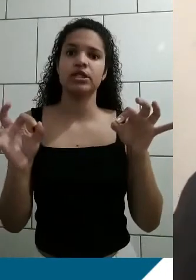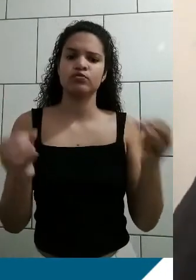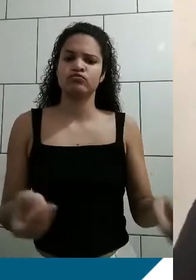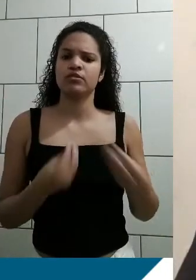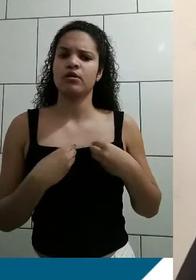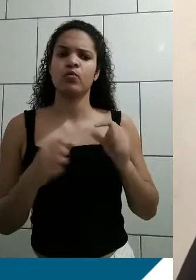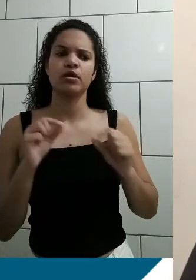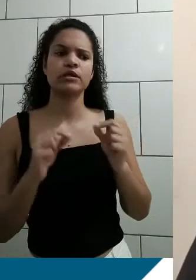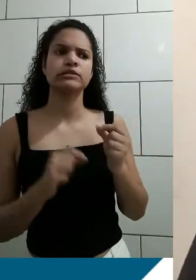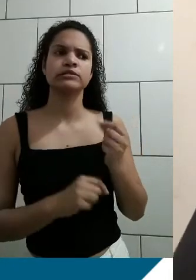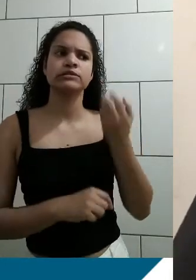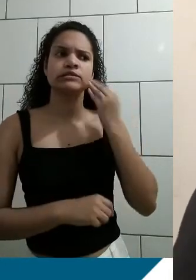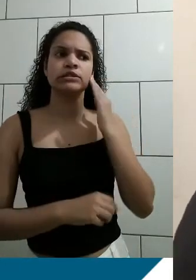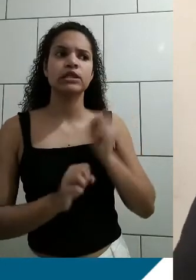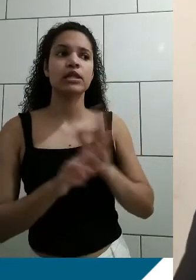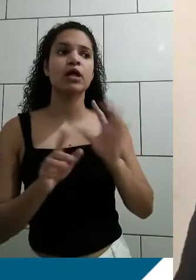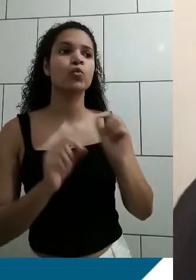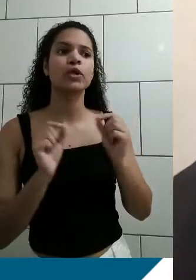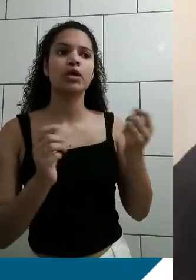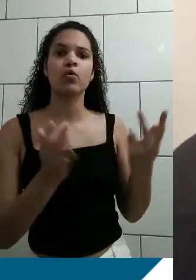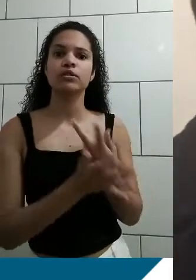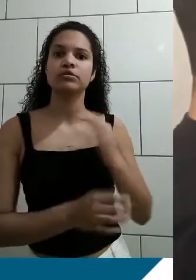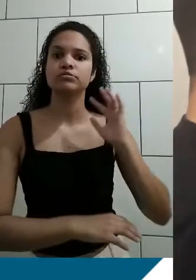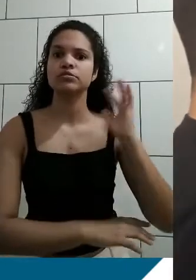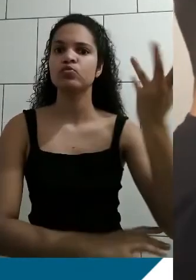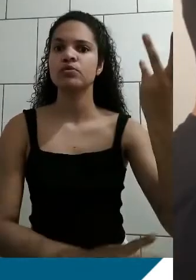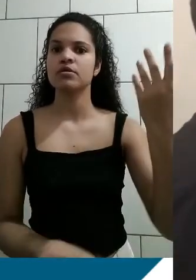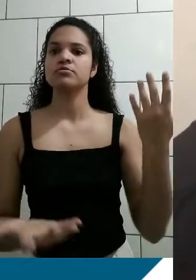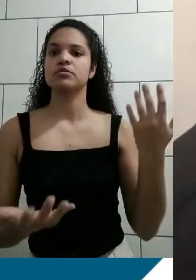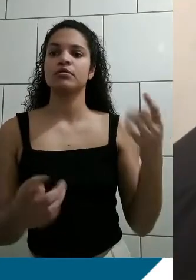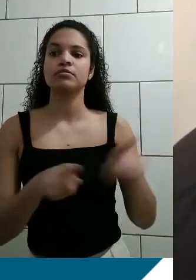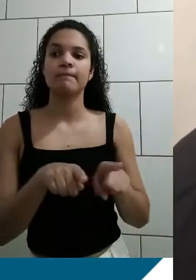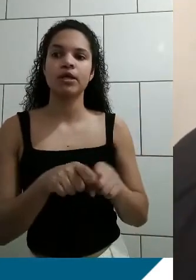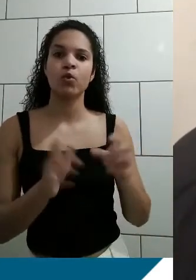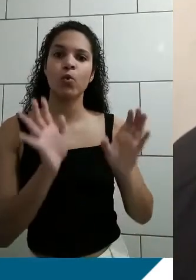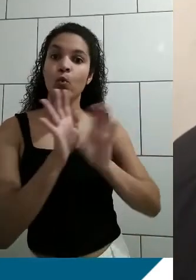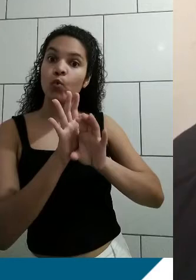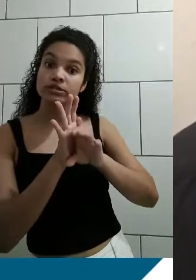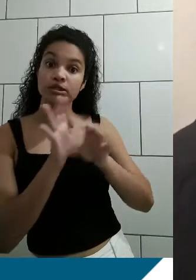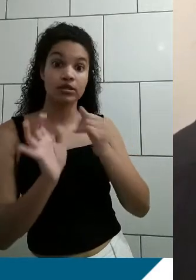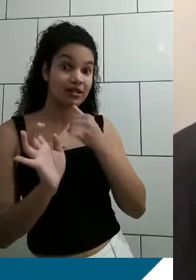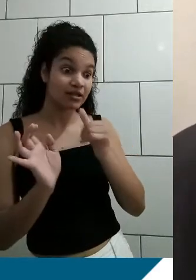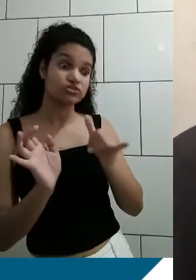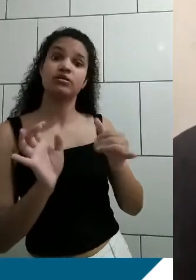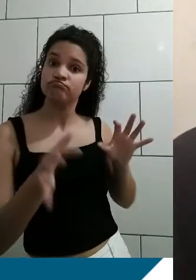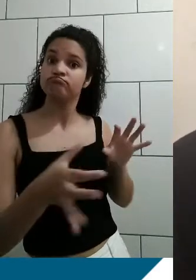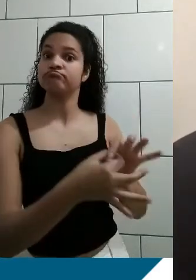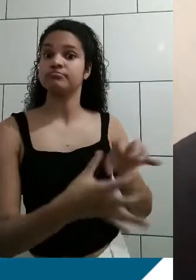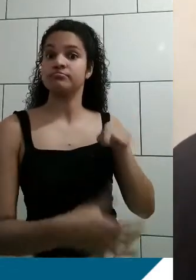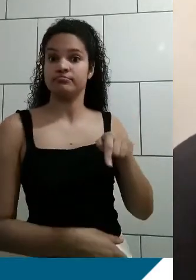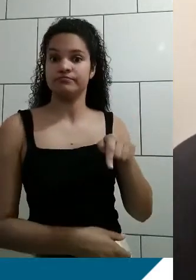e o conceito de energia também está muito ligado a isso, Bom, basicamente a gente tem que a energia é uma